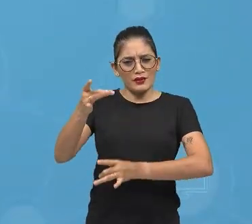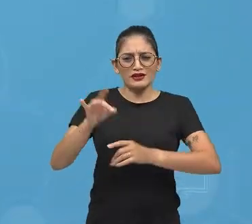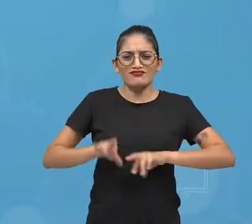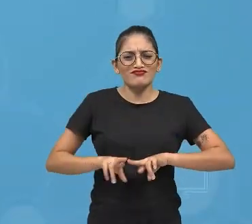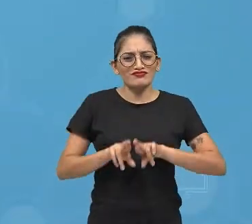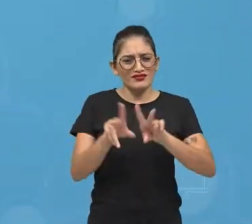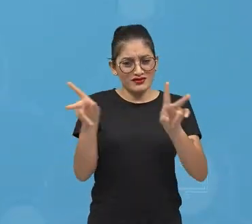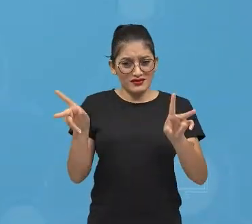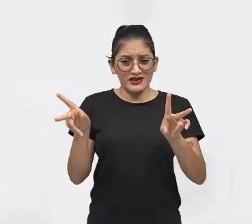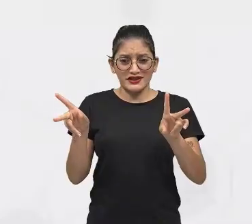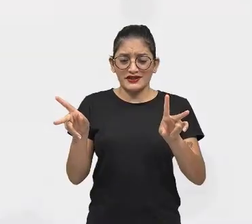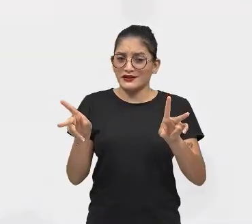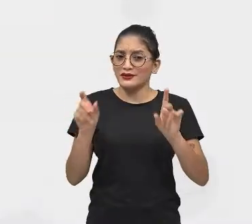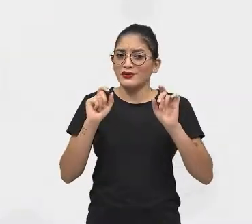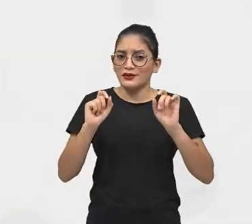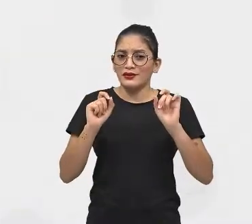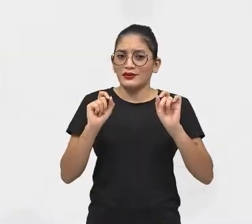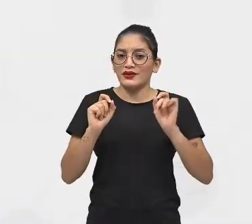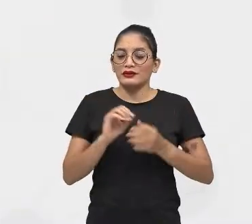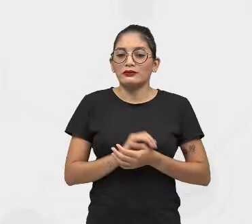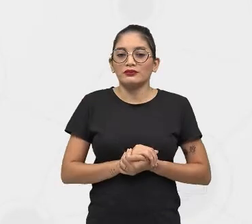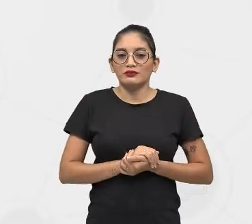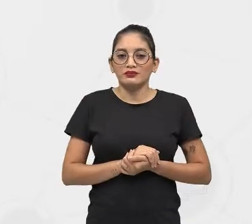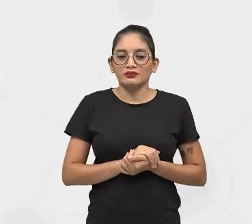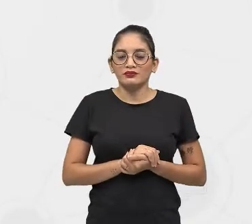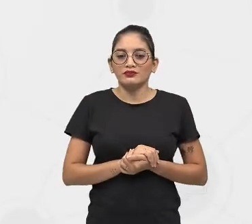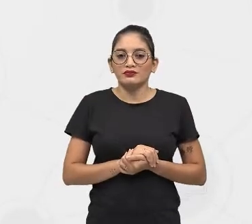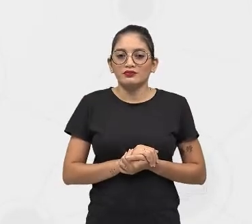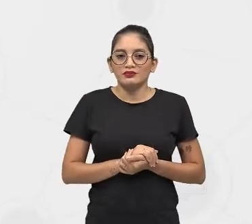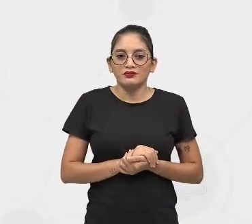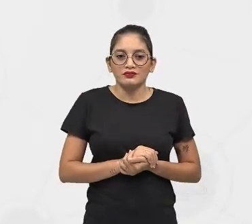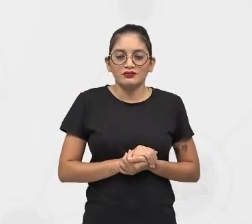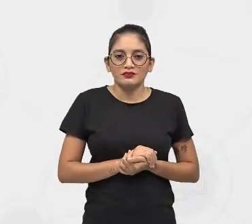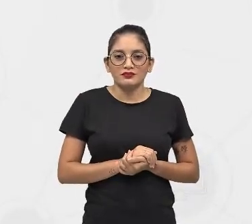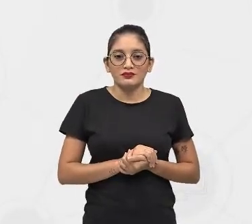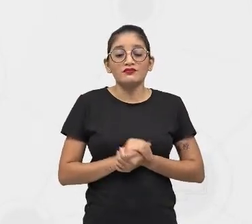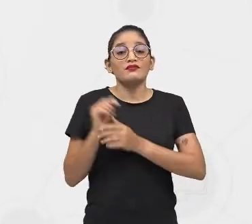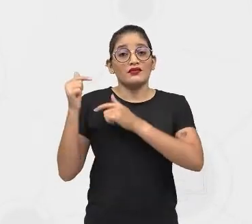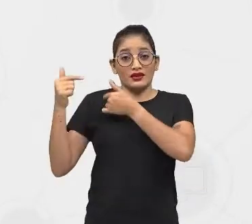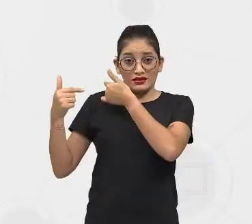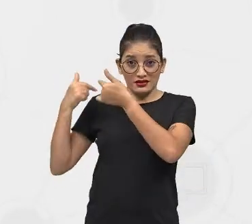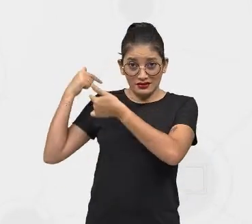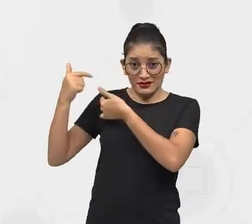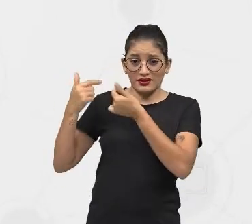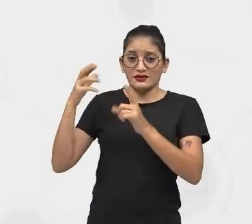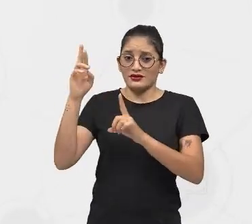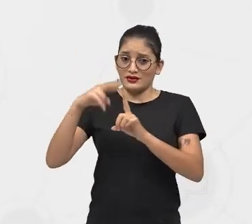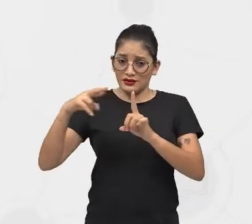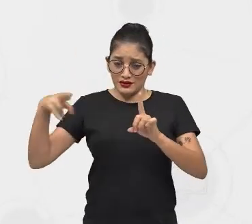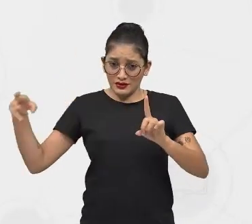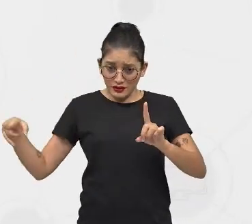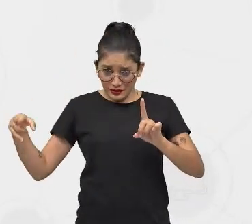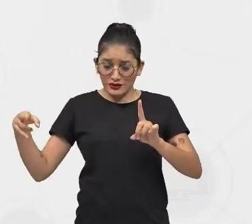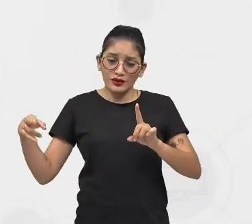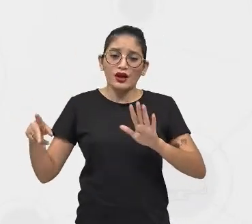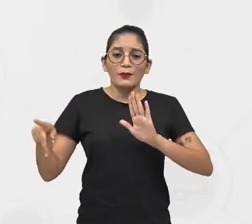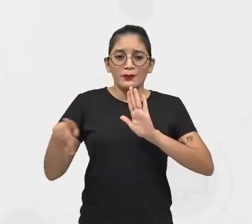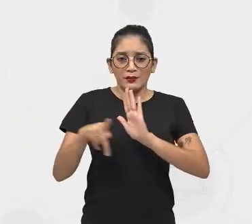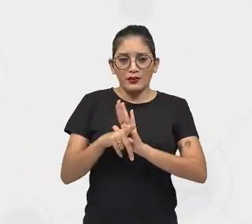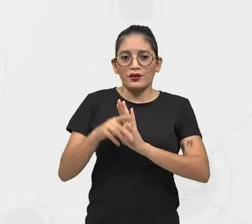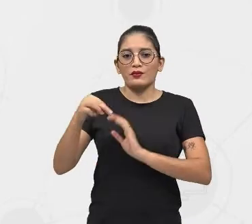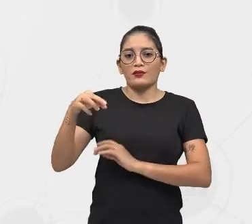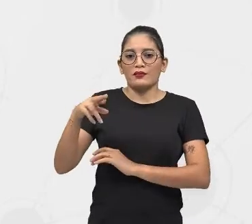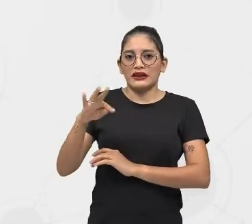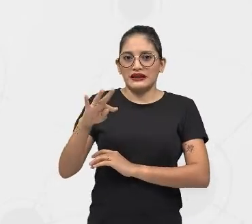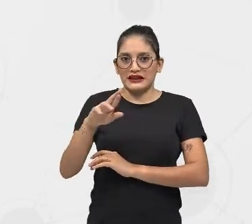algo. Vamos ver o que nós vamos trabalhar hoje. Tradições religiosas da